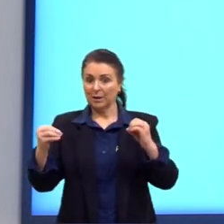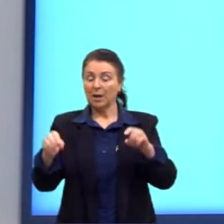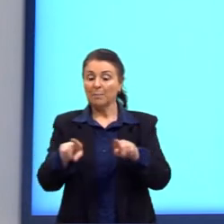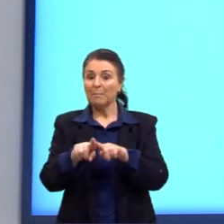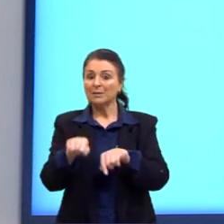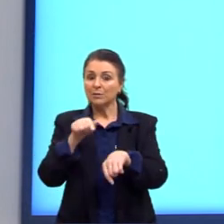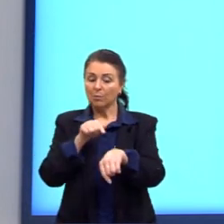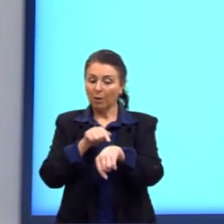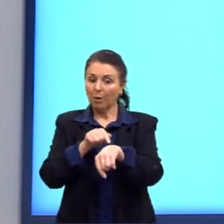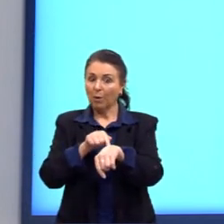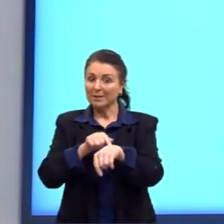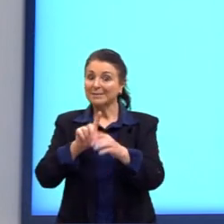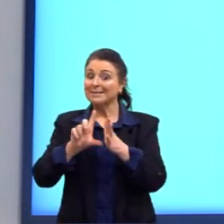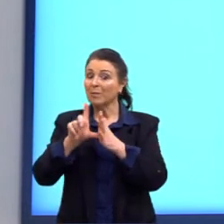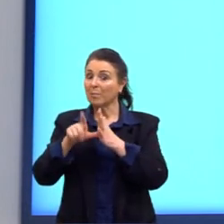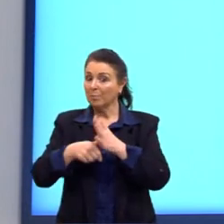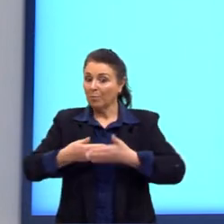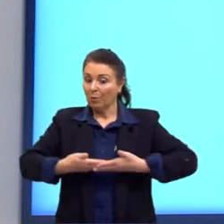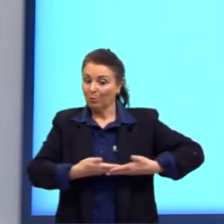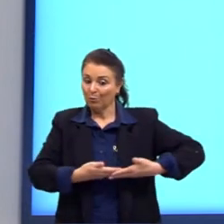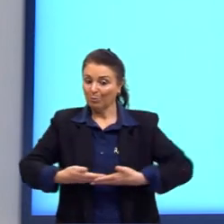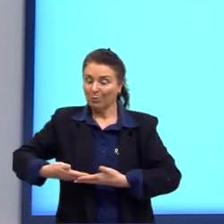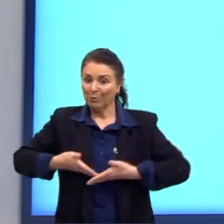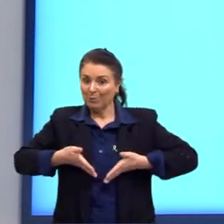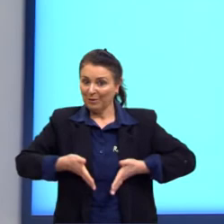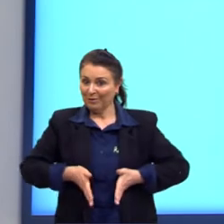algumas horas depois do parto